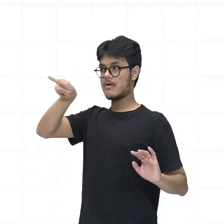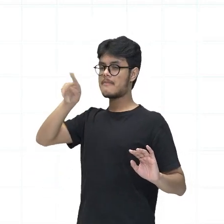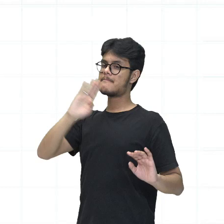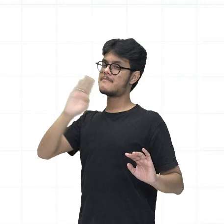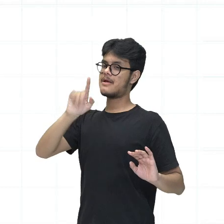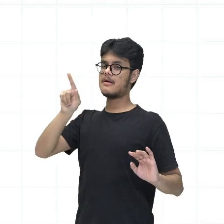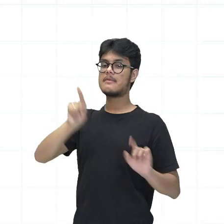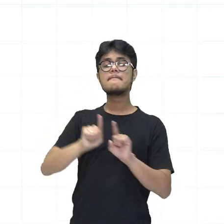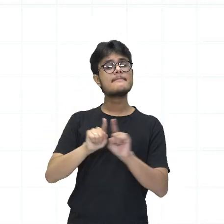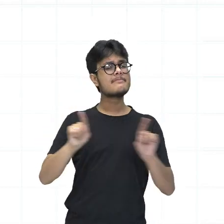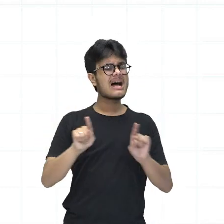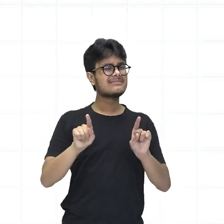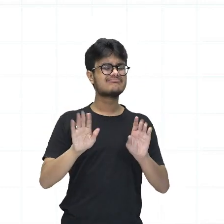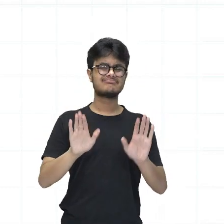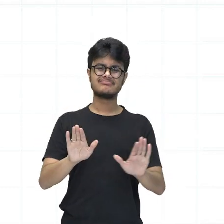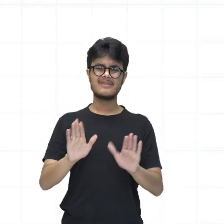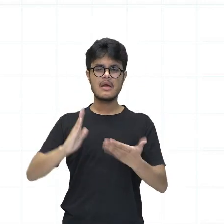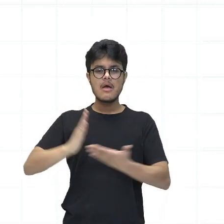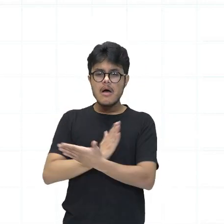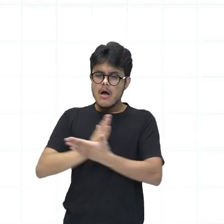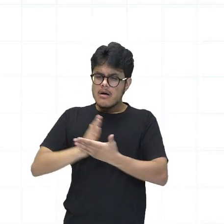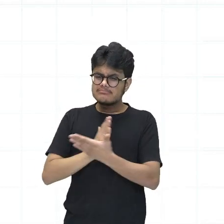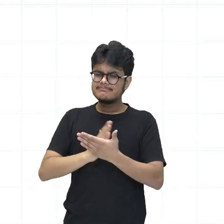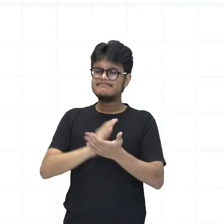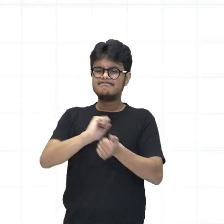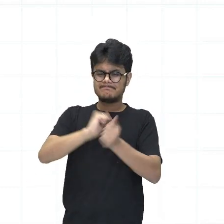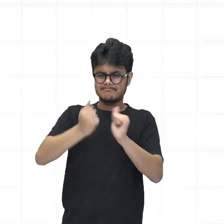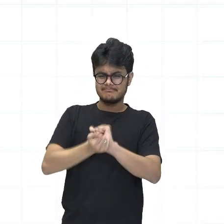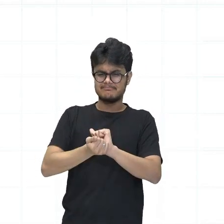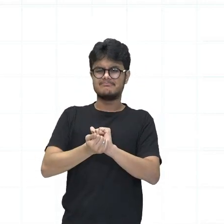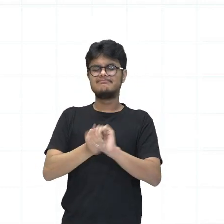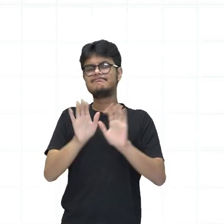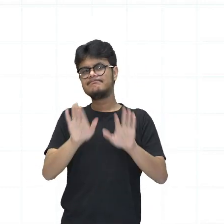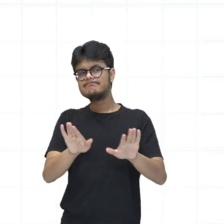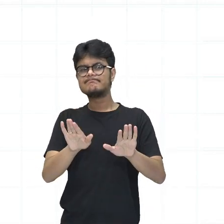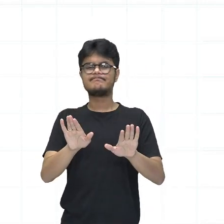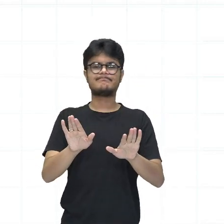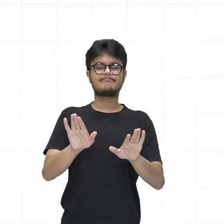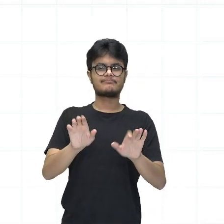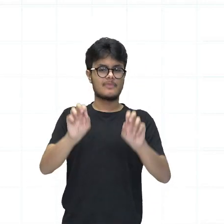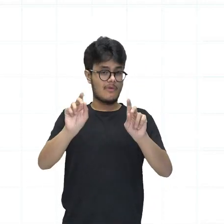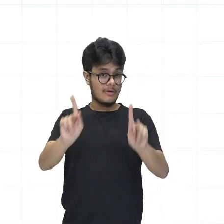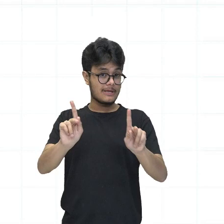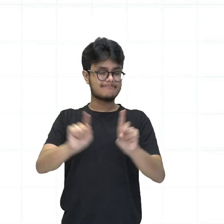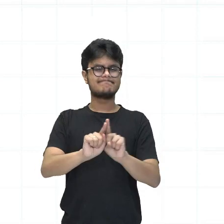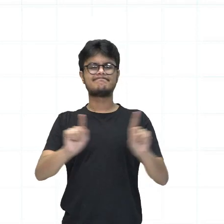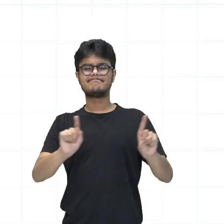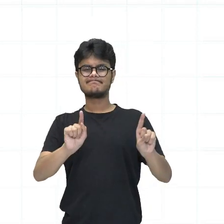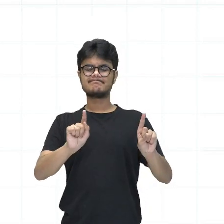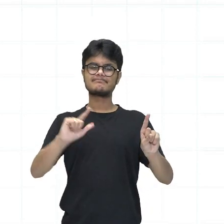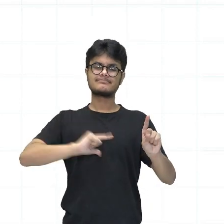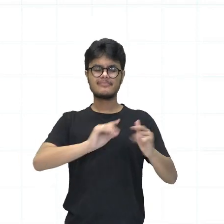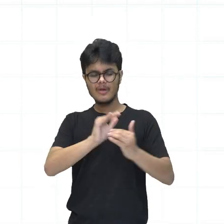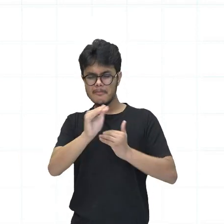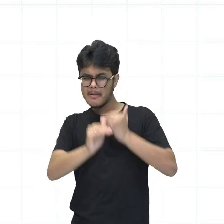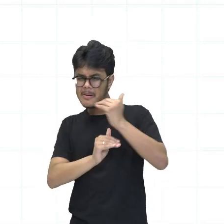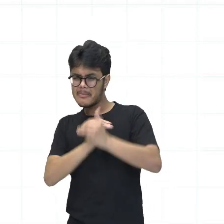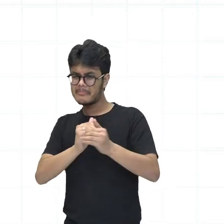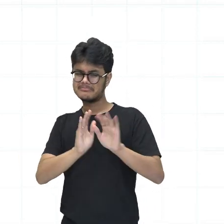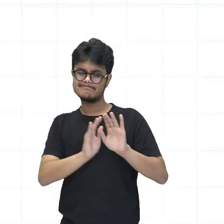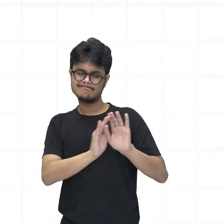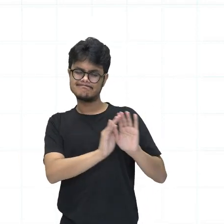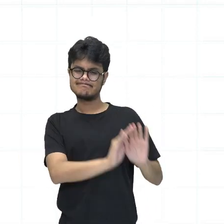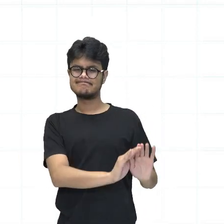todas as invenções, elas passam determinado tempo até serem reconhecidas. Então, ela ficou ali esquecida